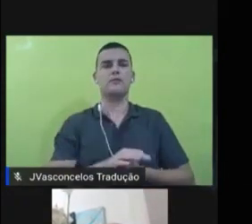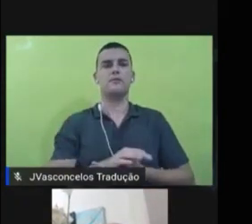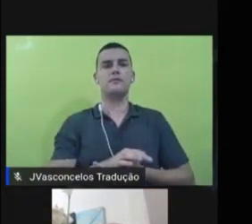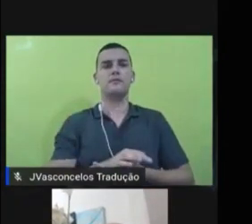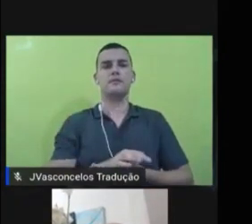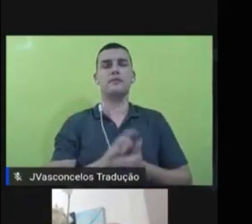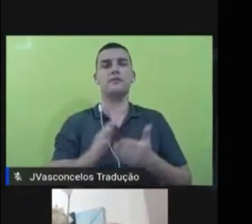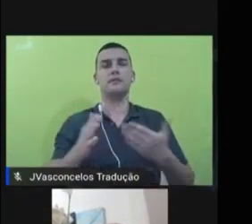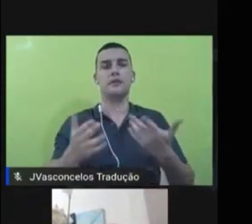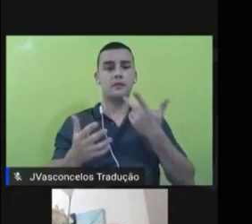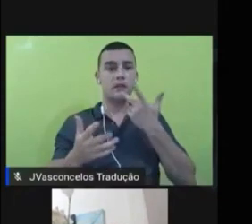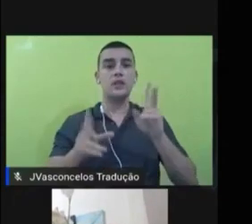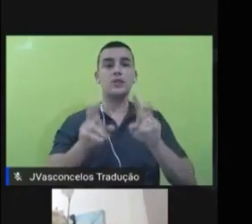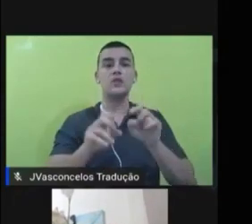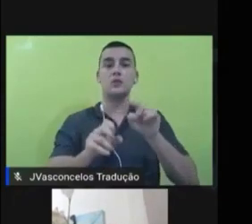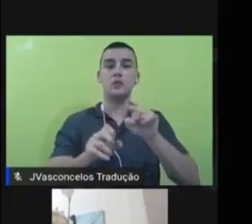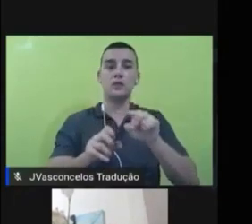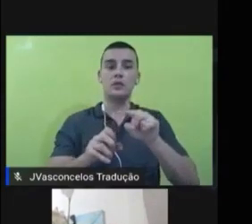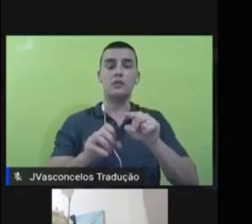desse atendimento.